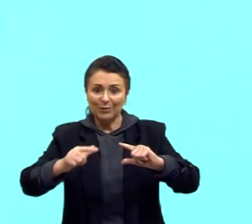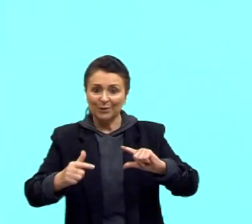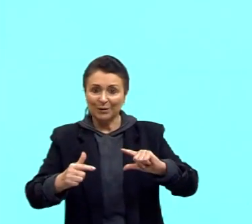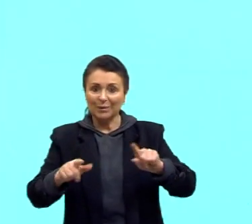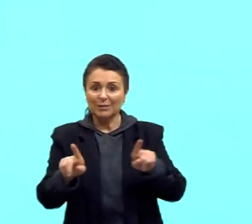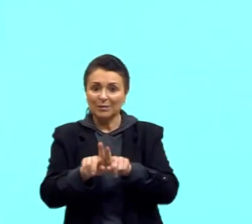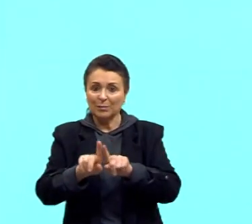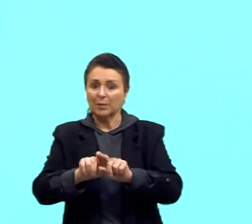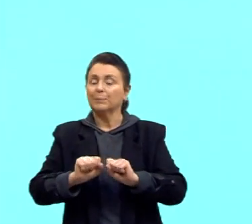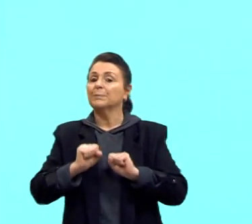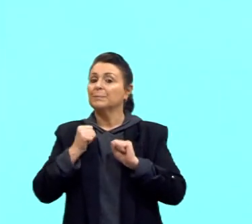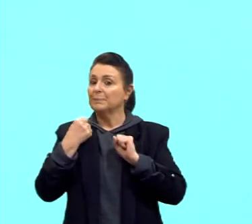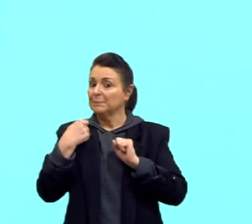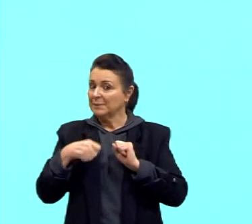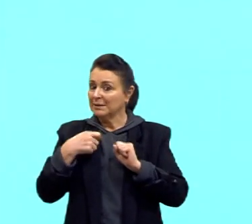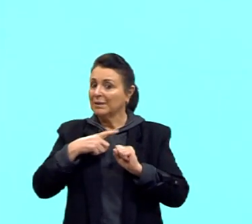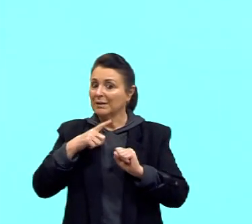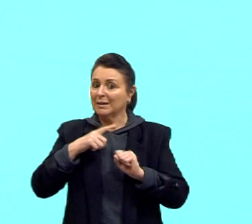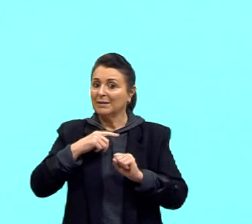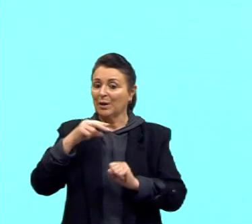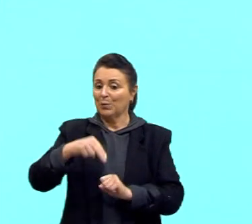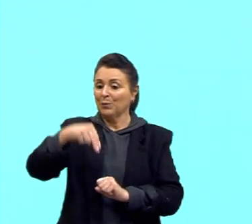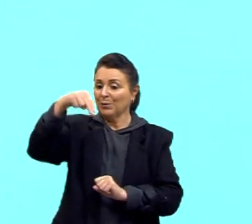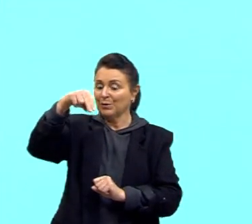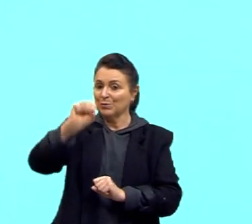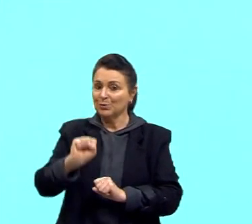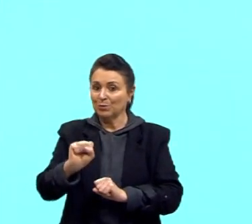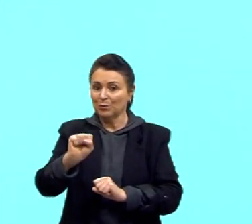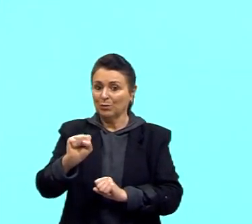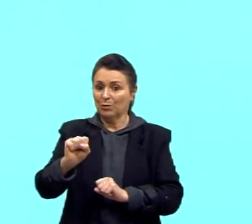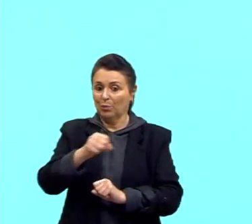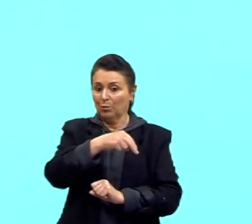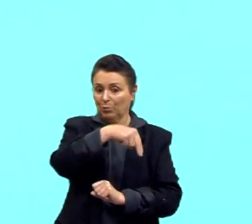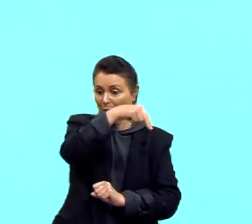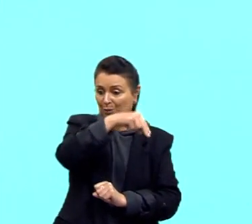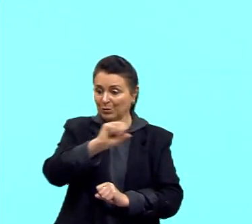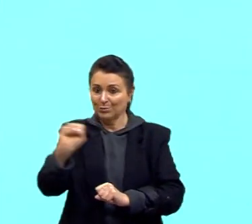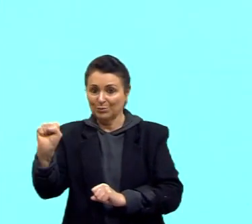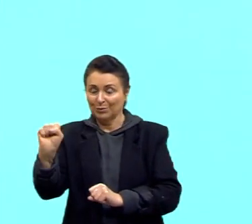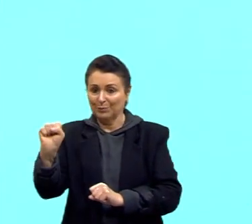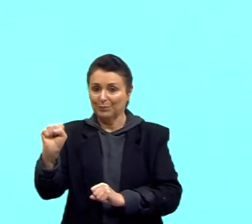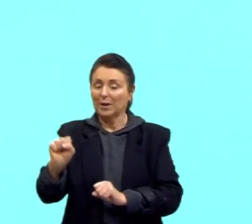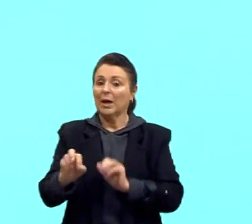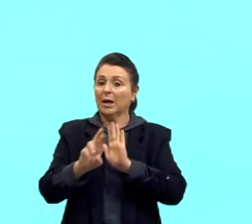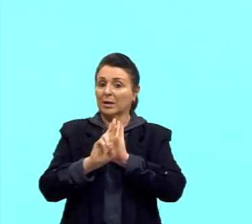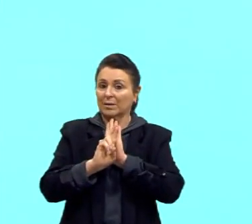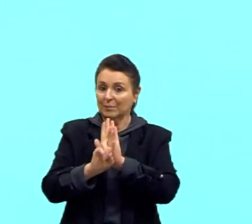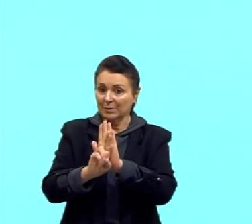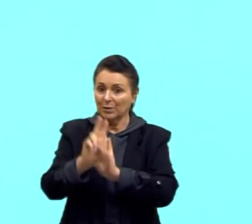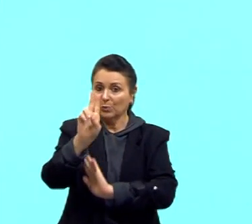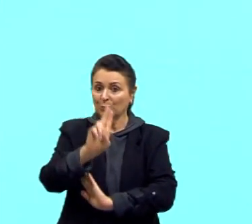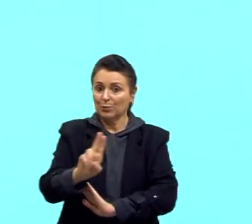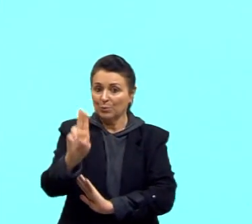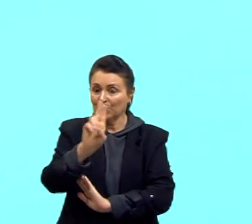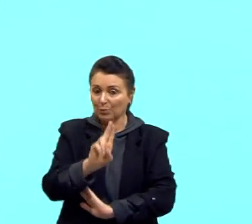no ímã né a gente precisa ter o polo norte ou Polo Sul geralmente na nossa representação a gente vai usa né Vocês vão